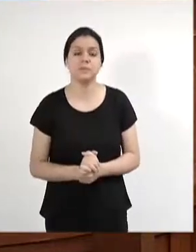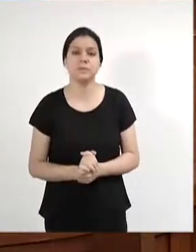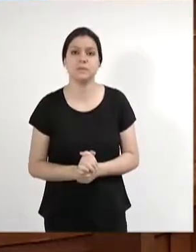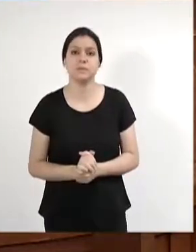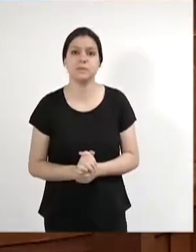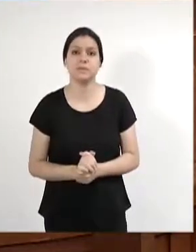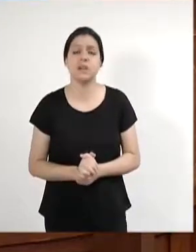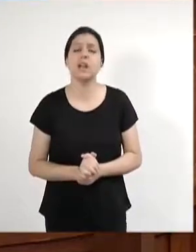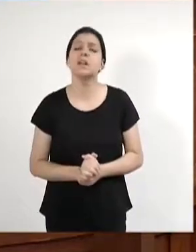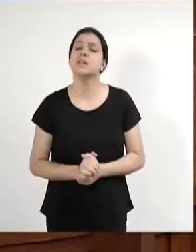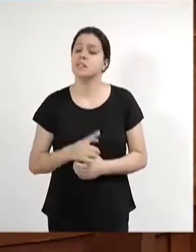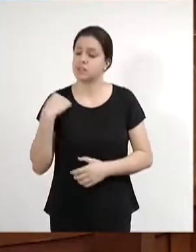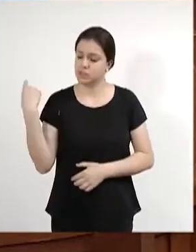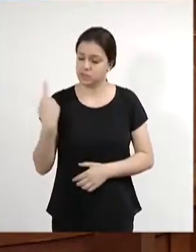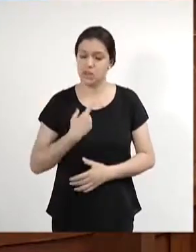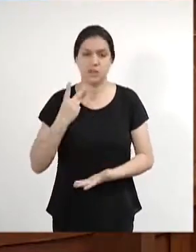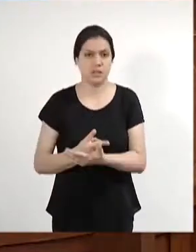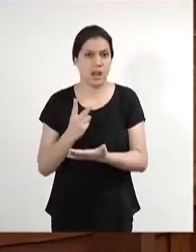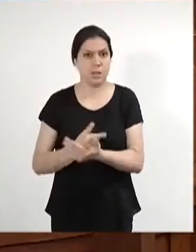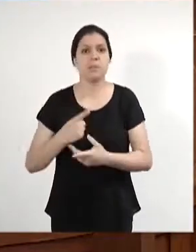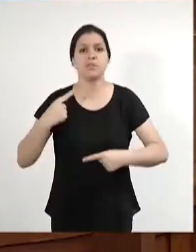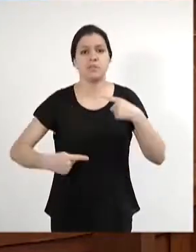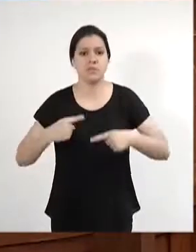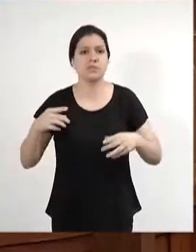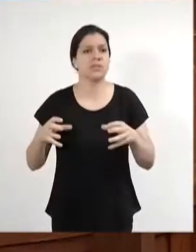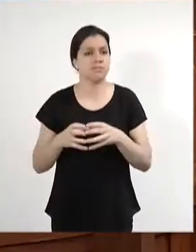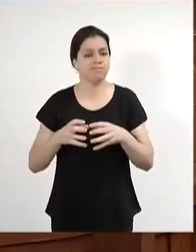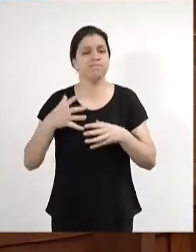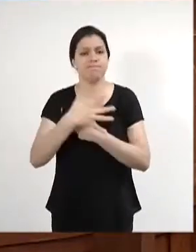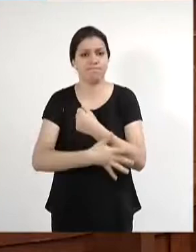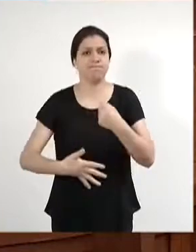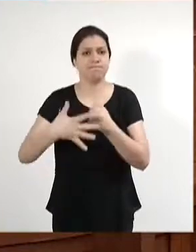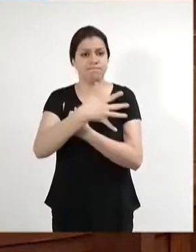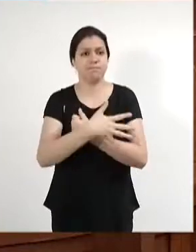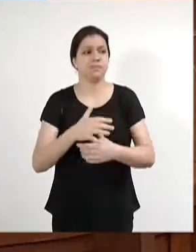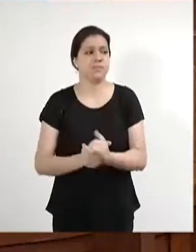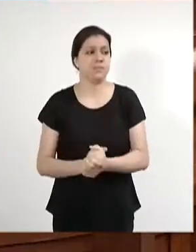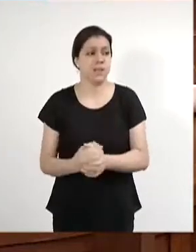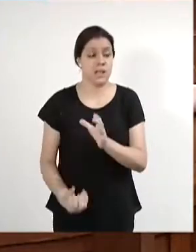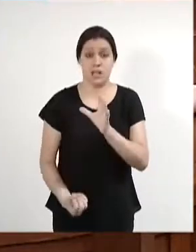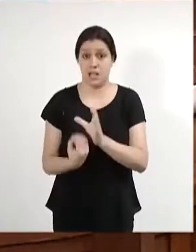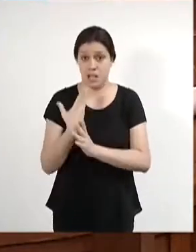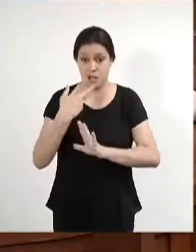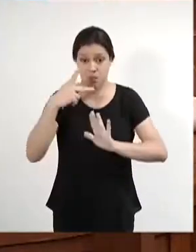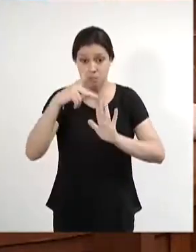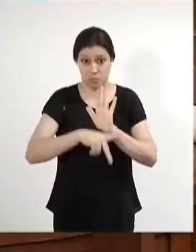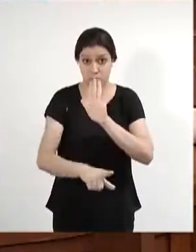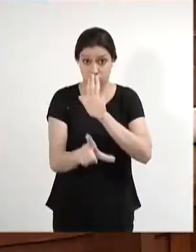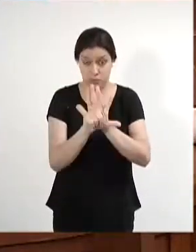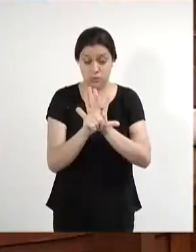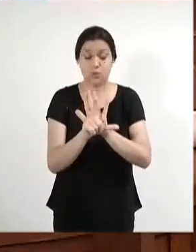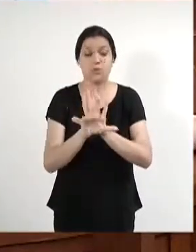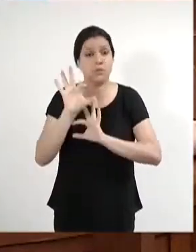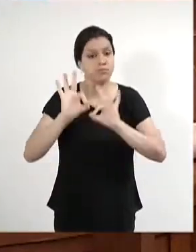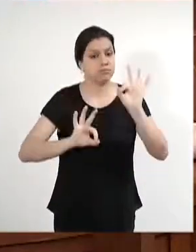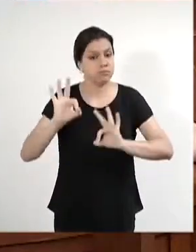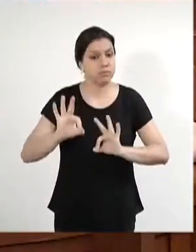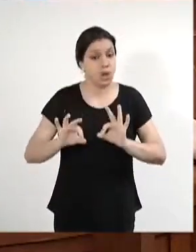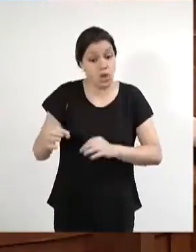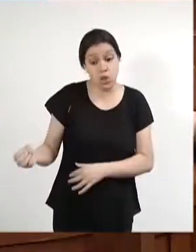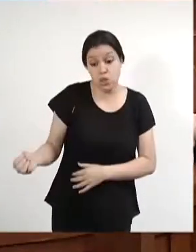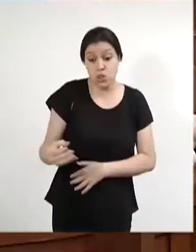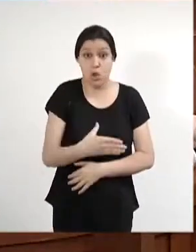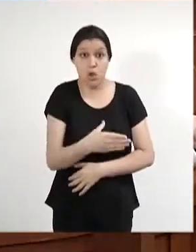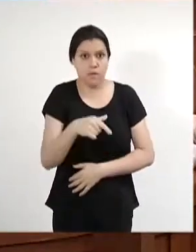que temos discutido na frente parlamentar e criamos um projeto, um pré-projeto de lei inovador no